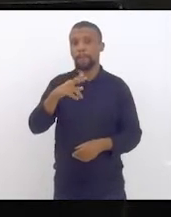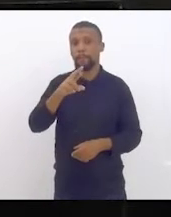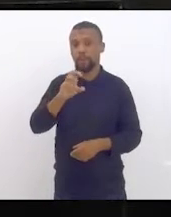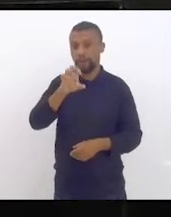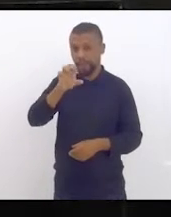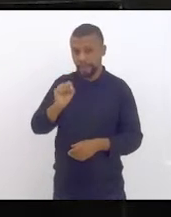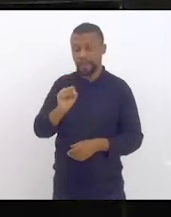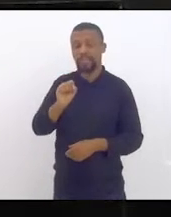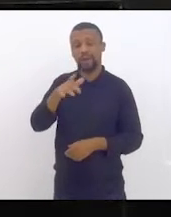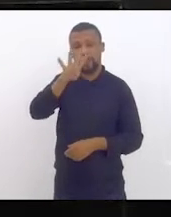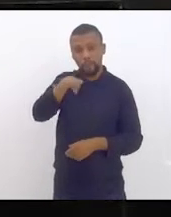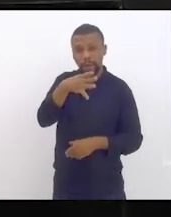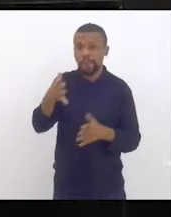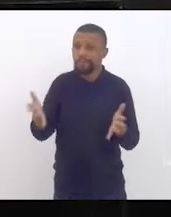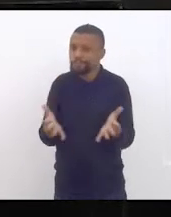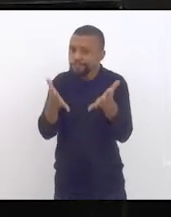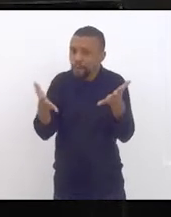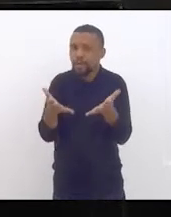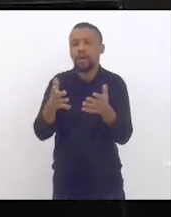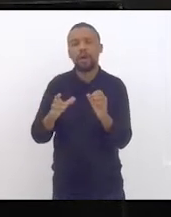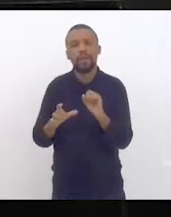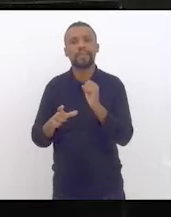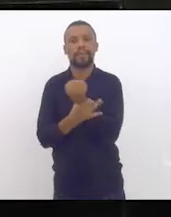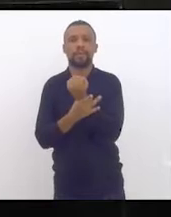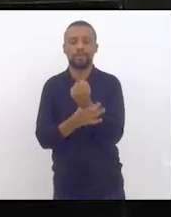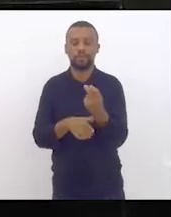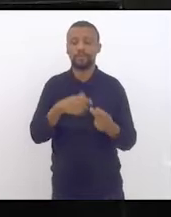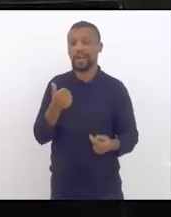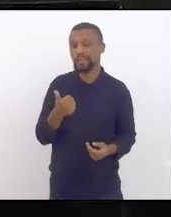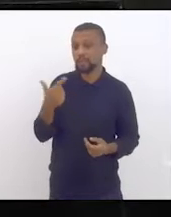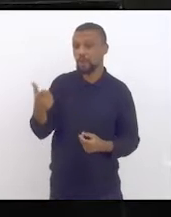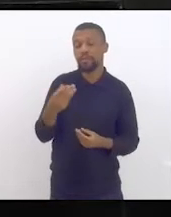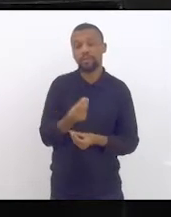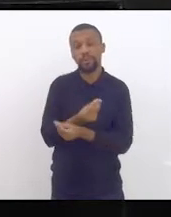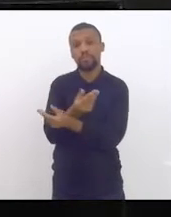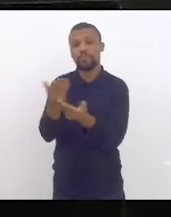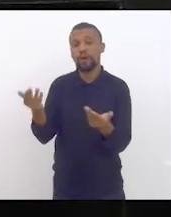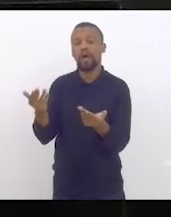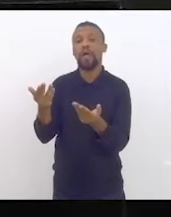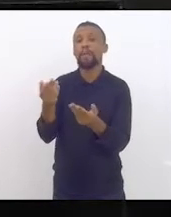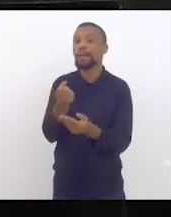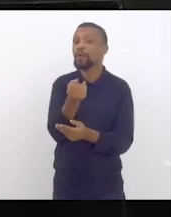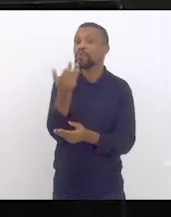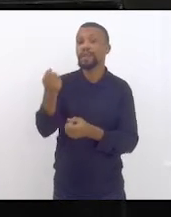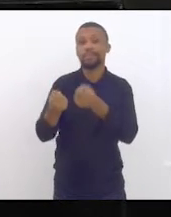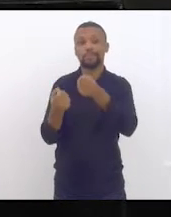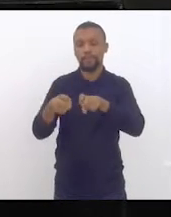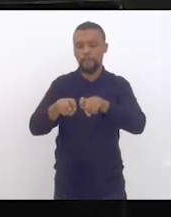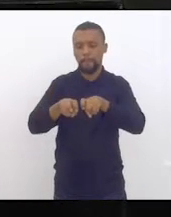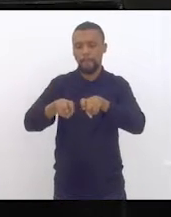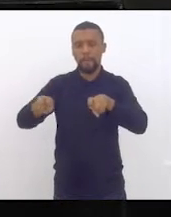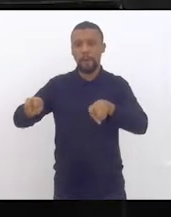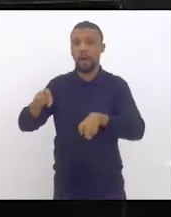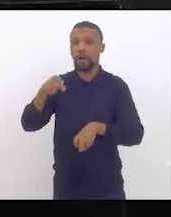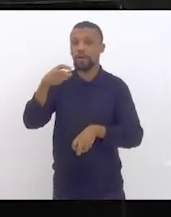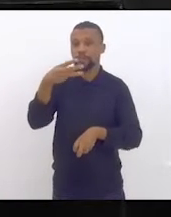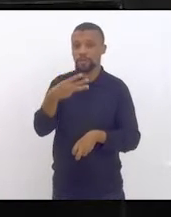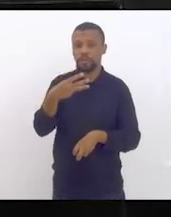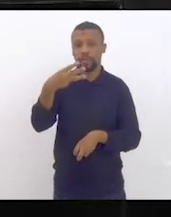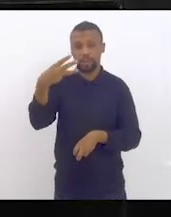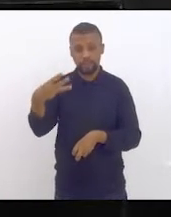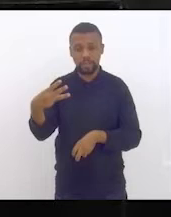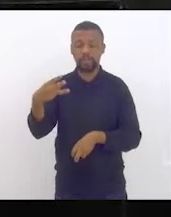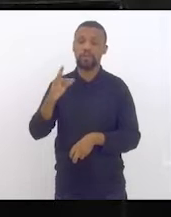e as outras 12 que foram doadas para a frota do 33º Batalhão de Polícia